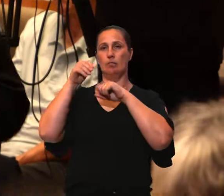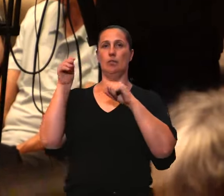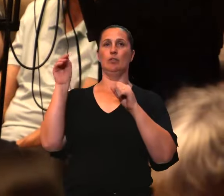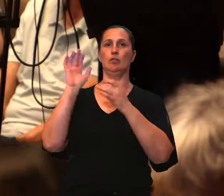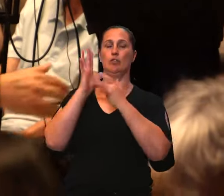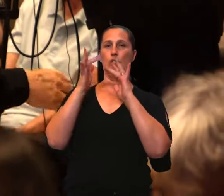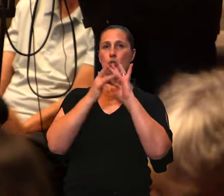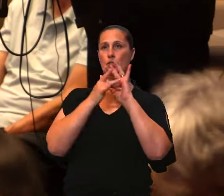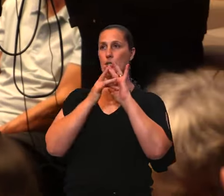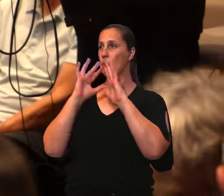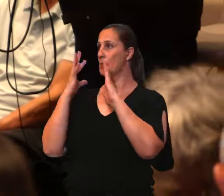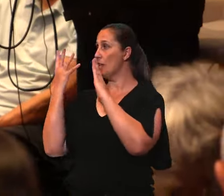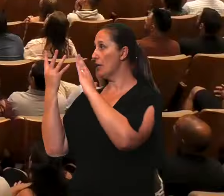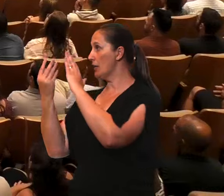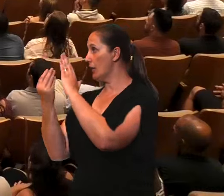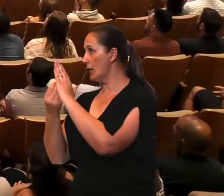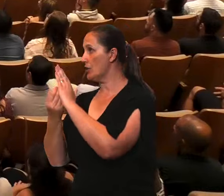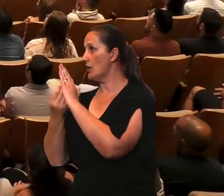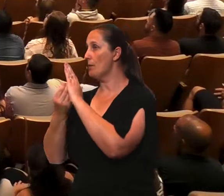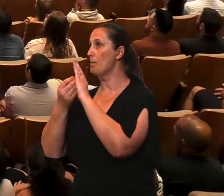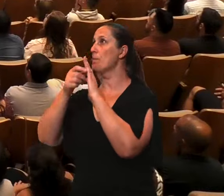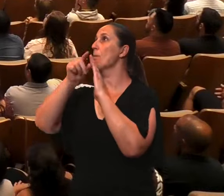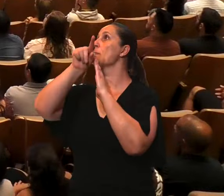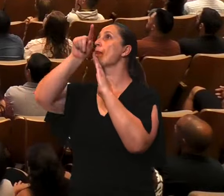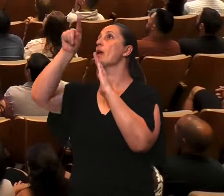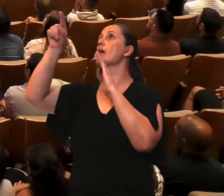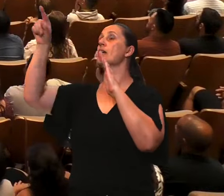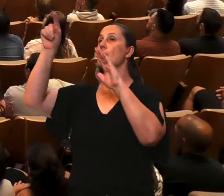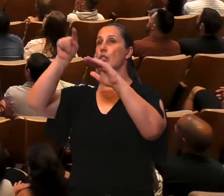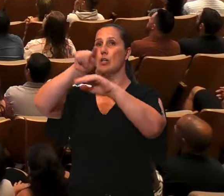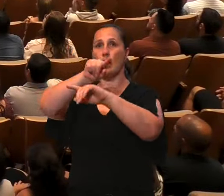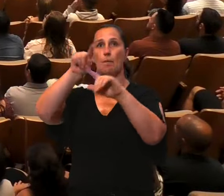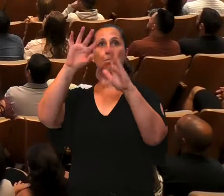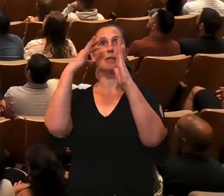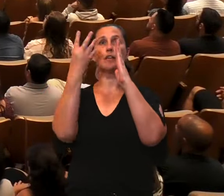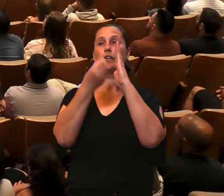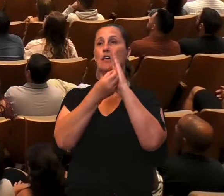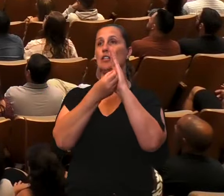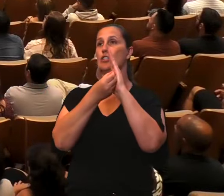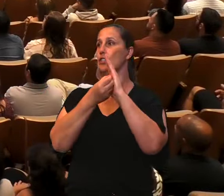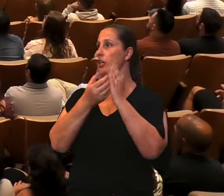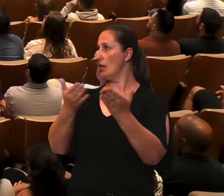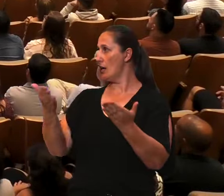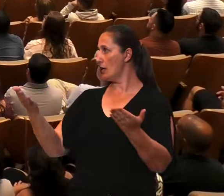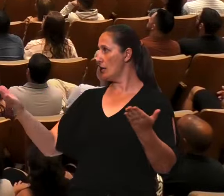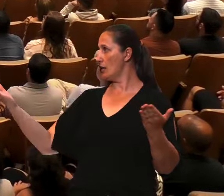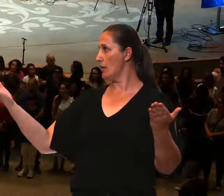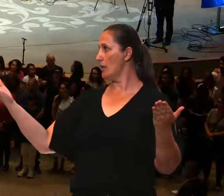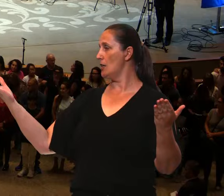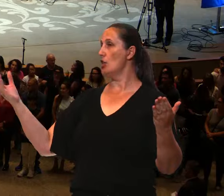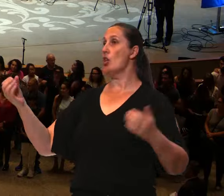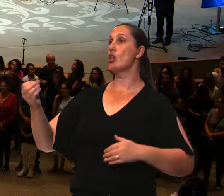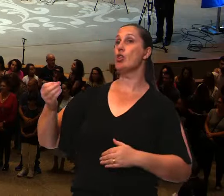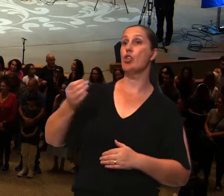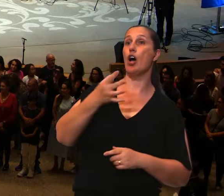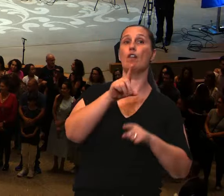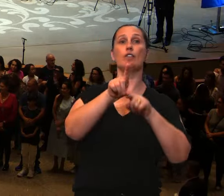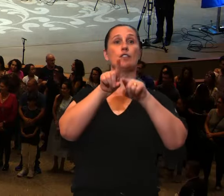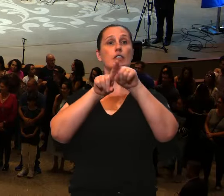frente aqui igreja igreja lá de cima igreja aqui de baixo Eis Aqui os seus novos